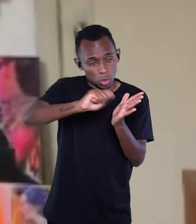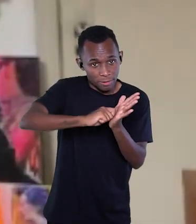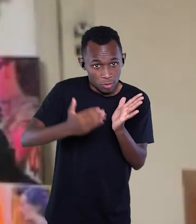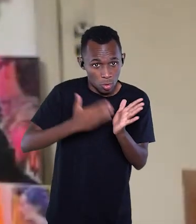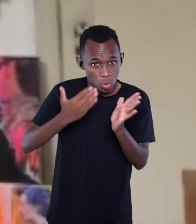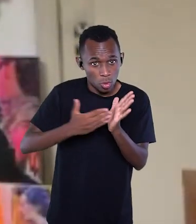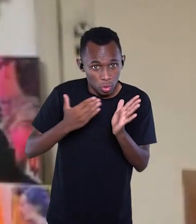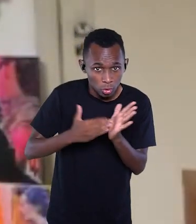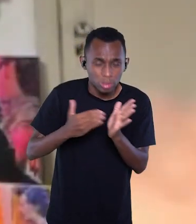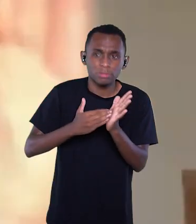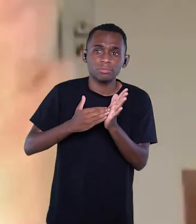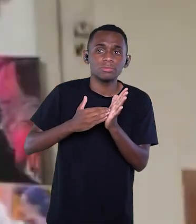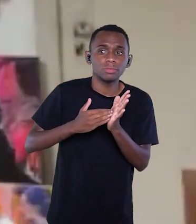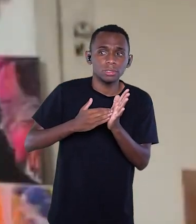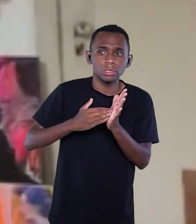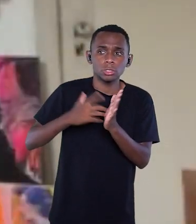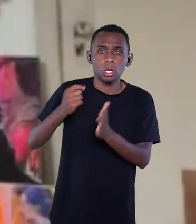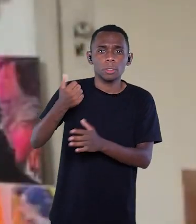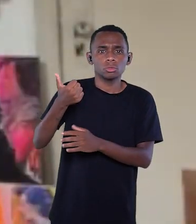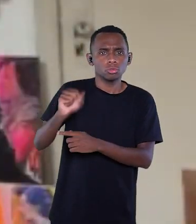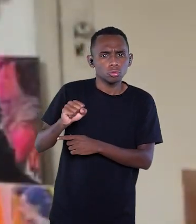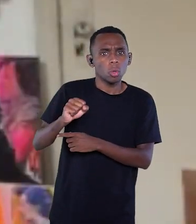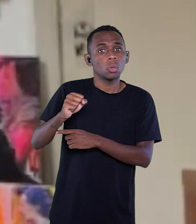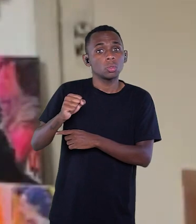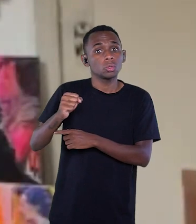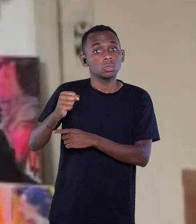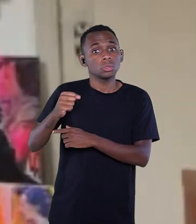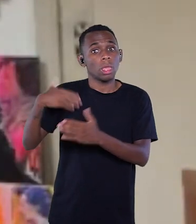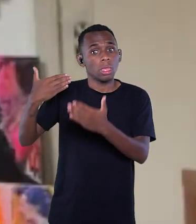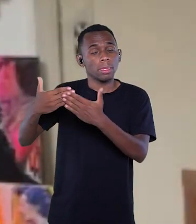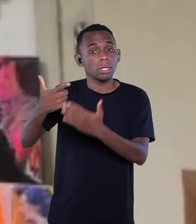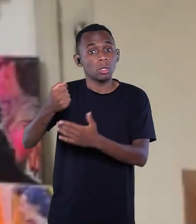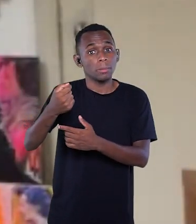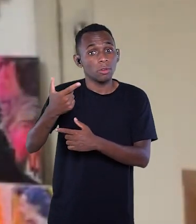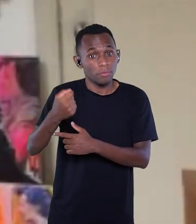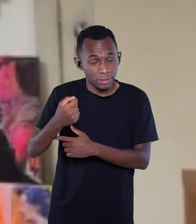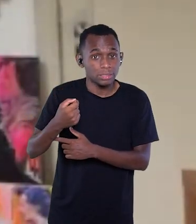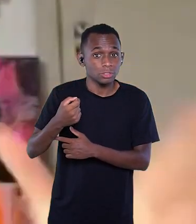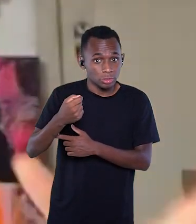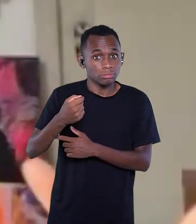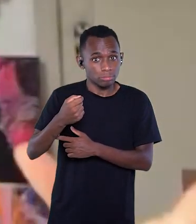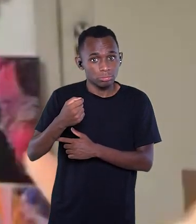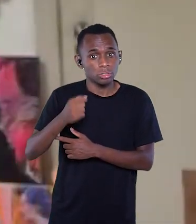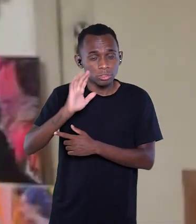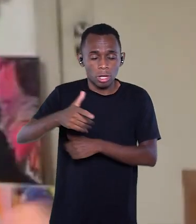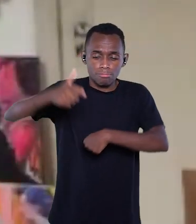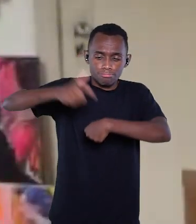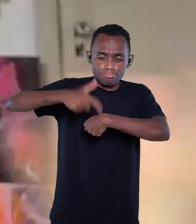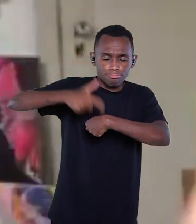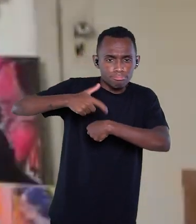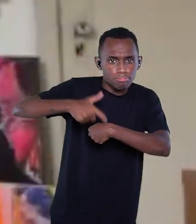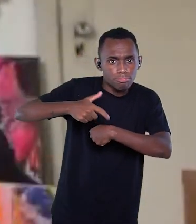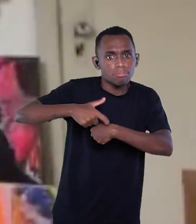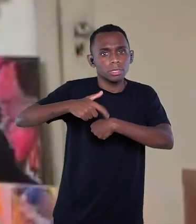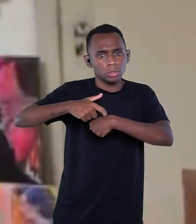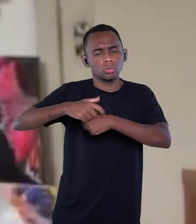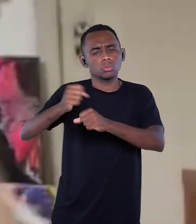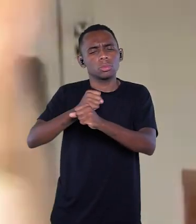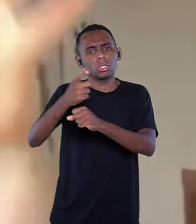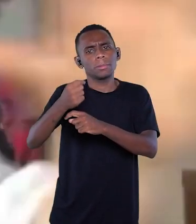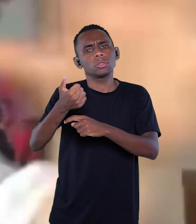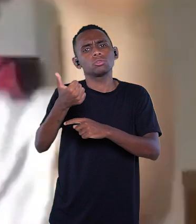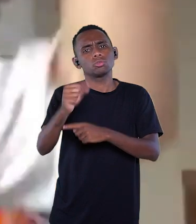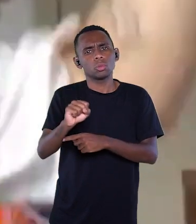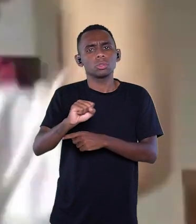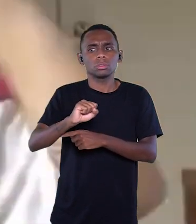mestrar em 2018, 2019, 20 eu defendo, já foi um momento, né, gente, 2018,